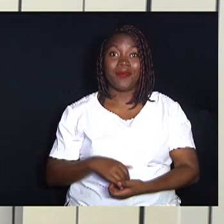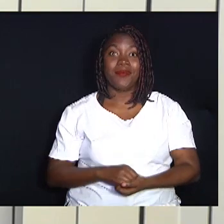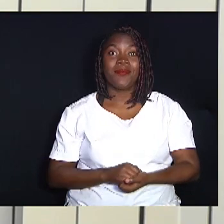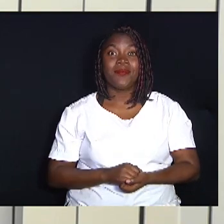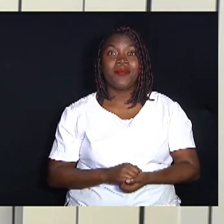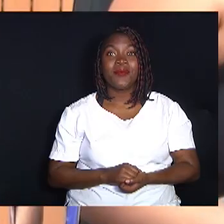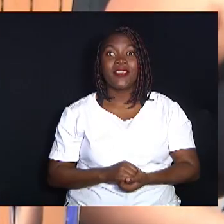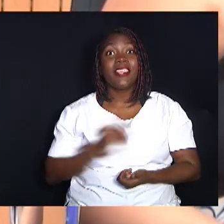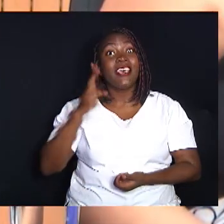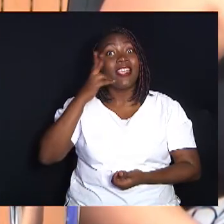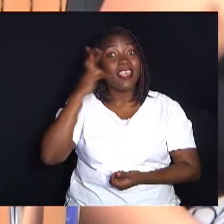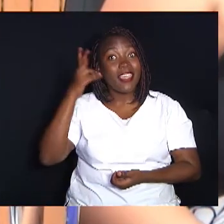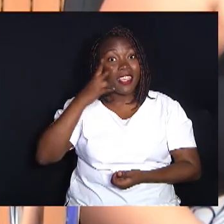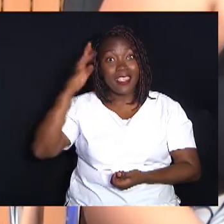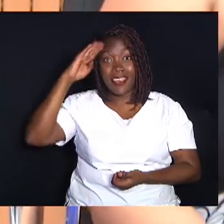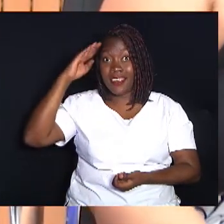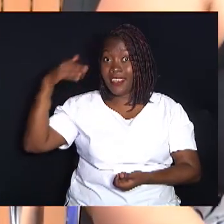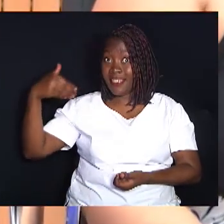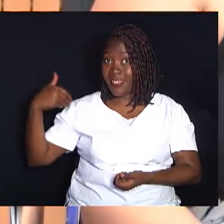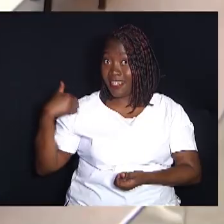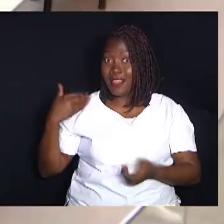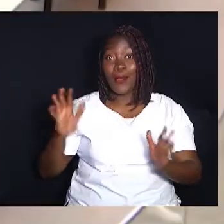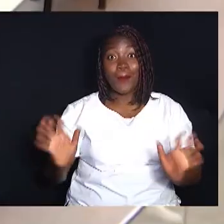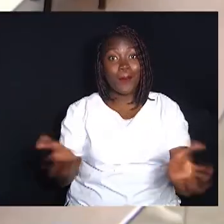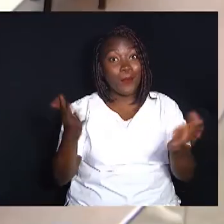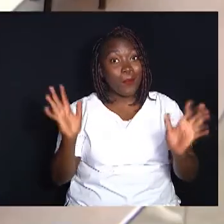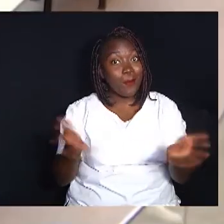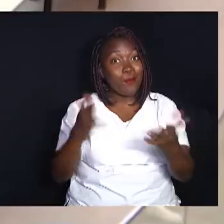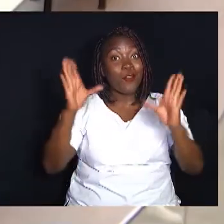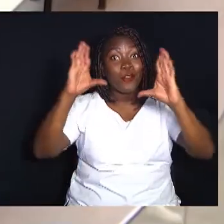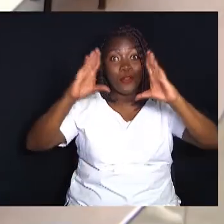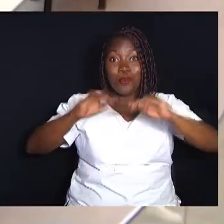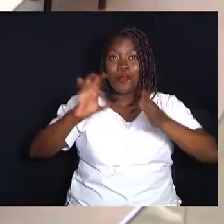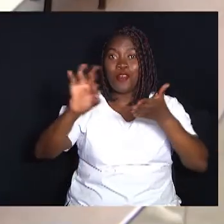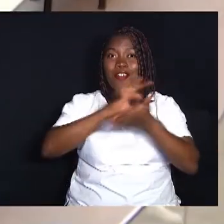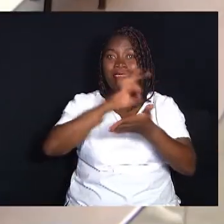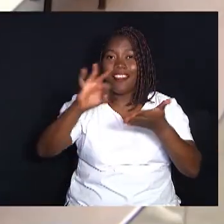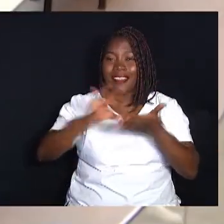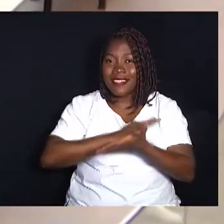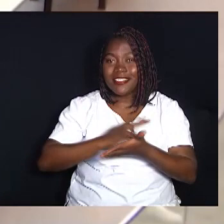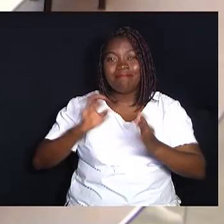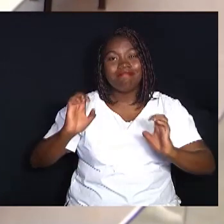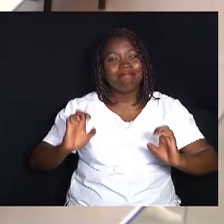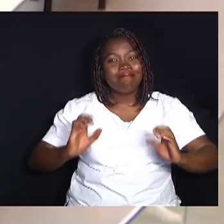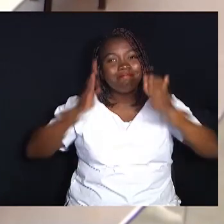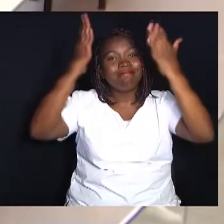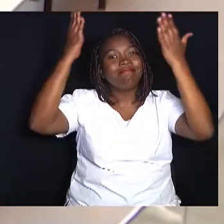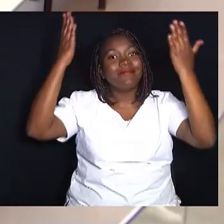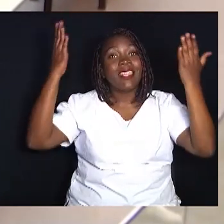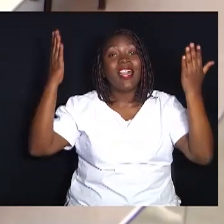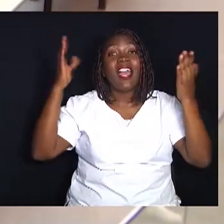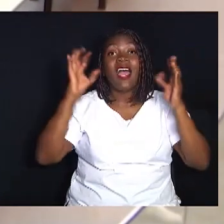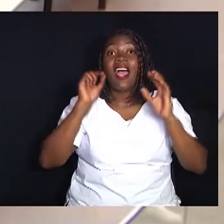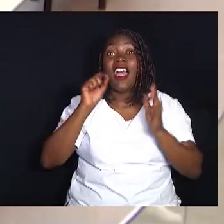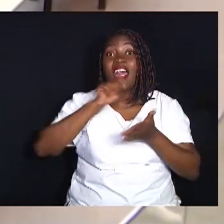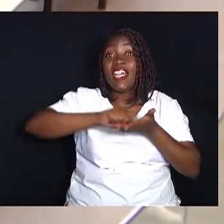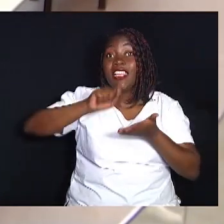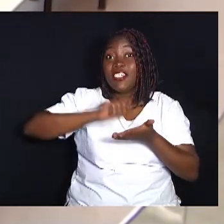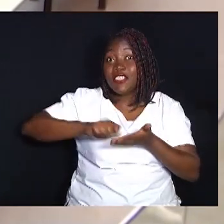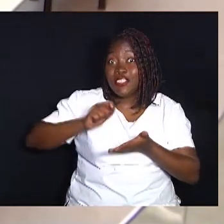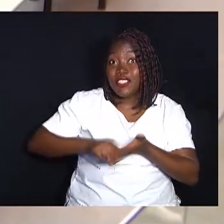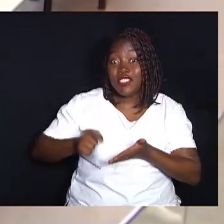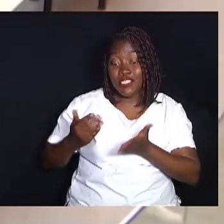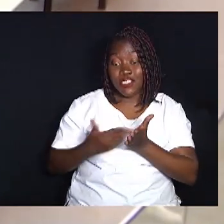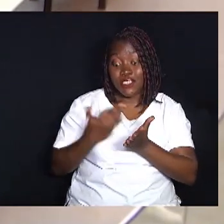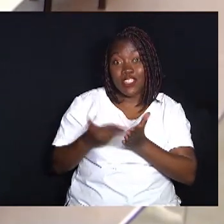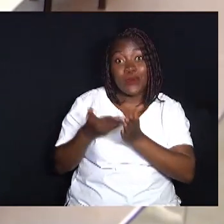A vereadora Débora Palermo promoveu uma noite de autógrafos para celebrar a escrita de livros produzidos por